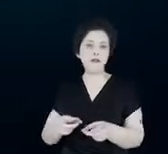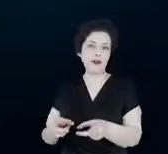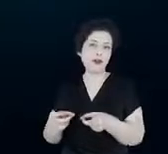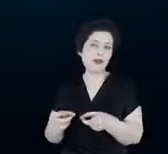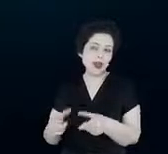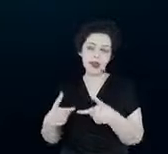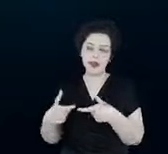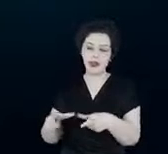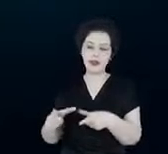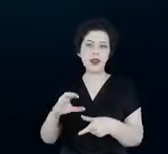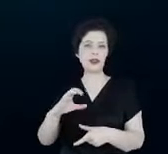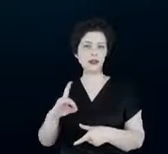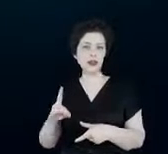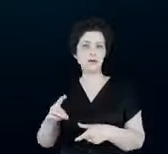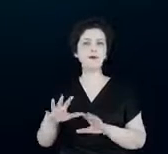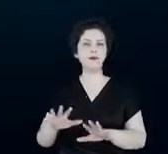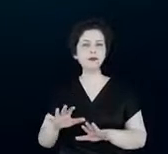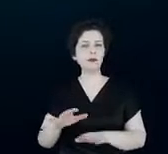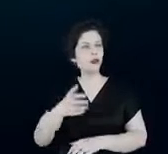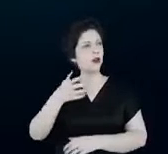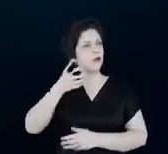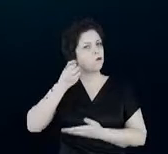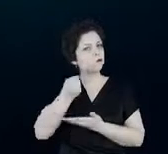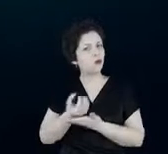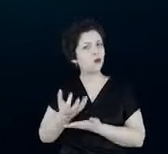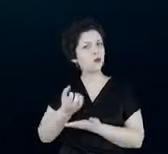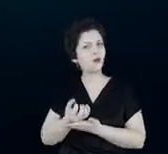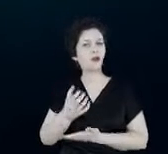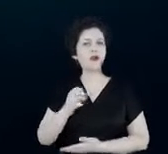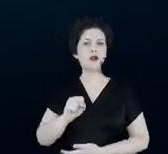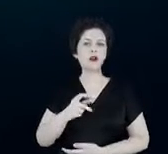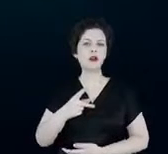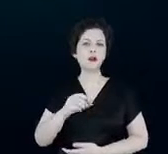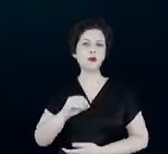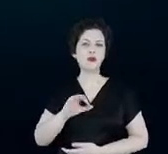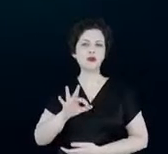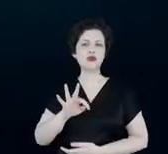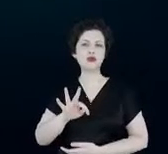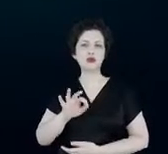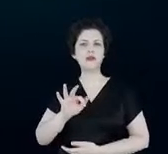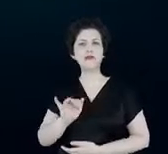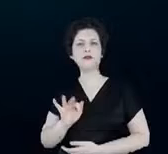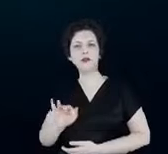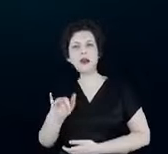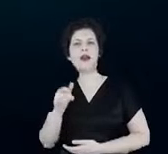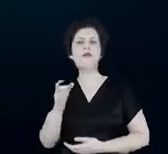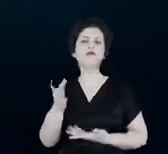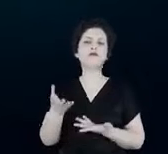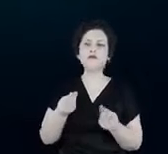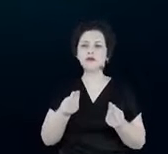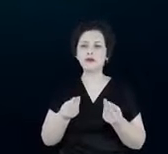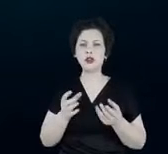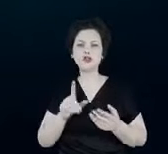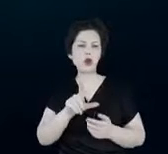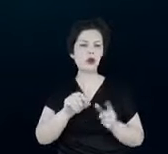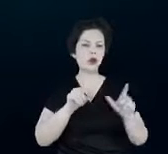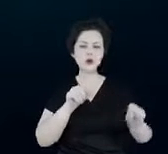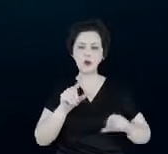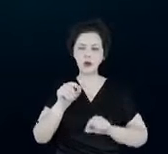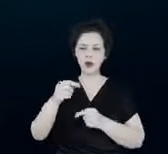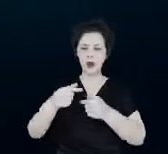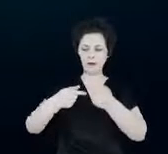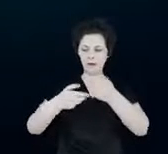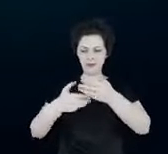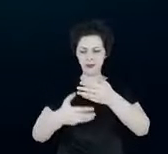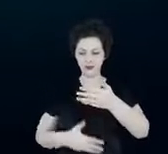enquanto o Spotify pessoa o cara o consumidor não quer comprar 20 ele quer escutar as músicas que ele quer eu não se preocupar com o né como